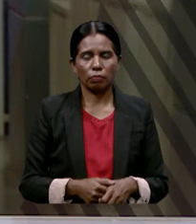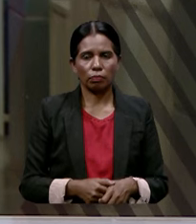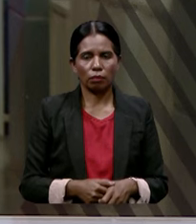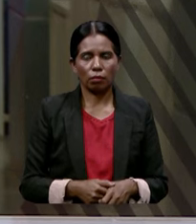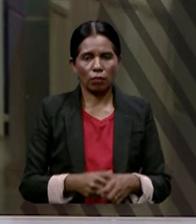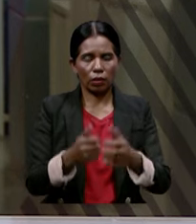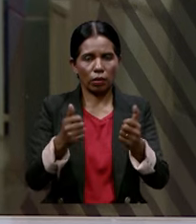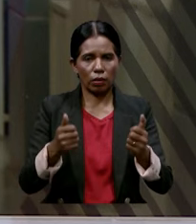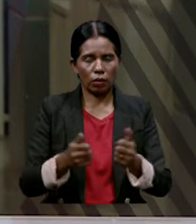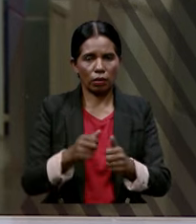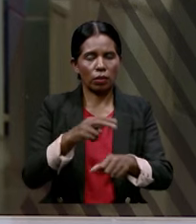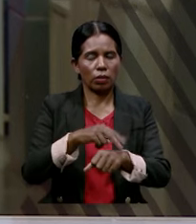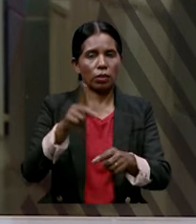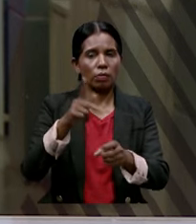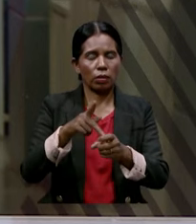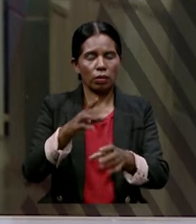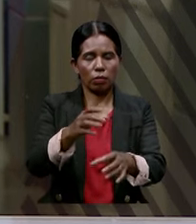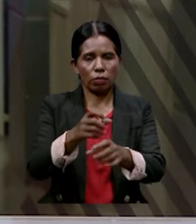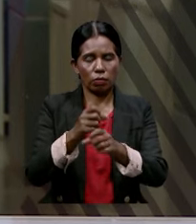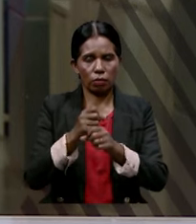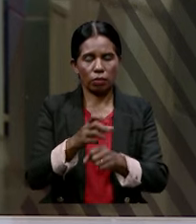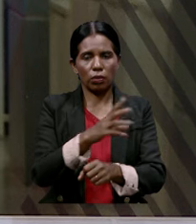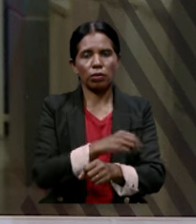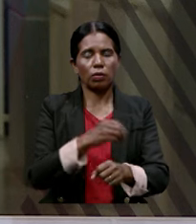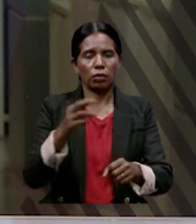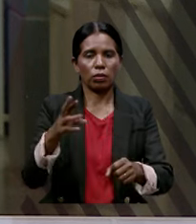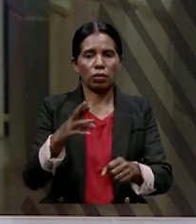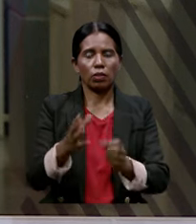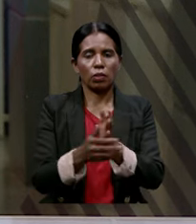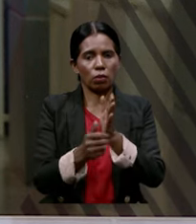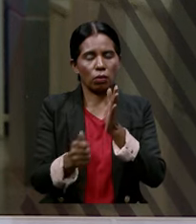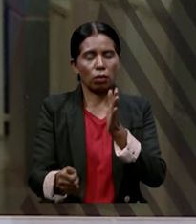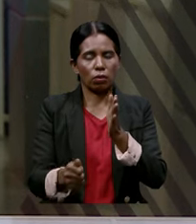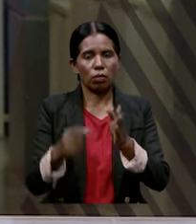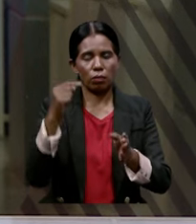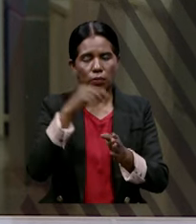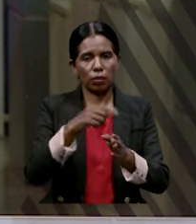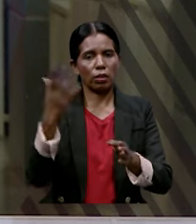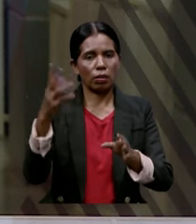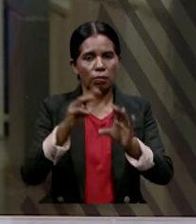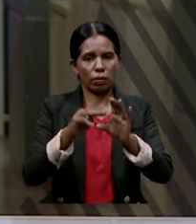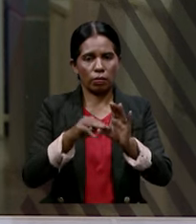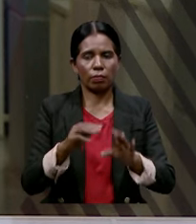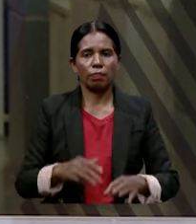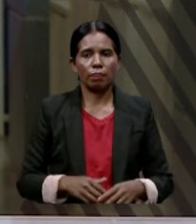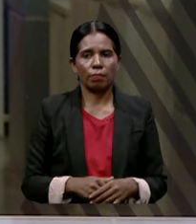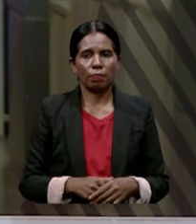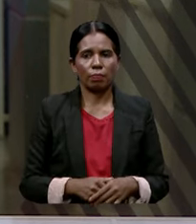Autoridade Nacional Petróleo se prende óleo falso nebe circula ona iha mercado Rai Larang.